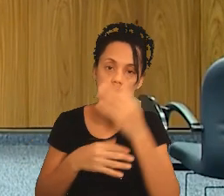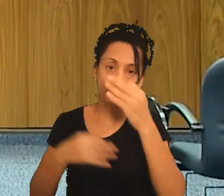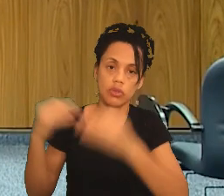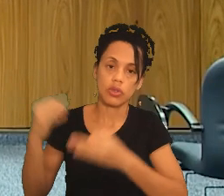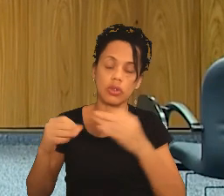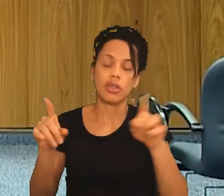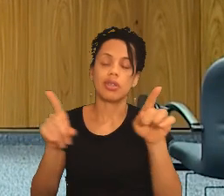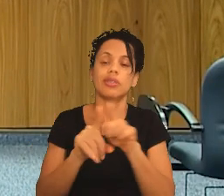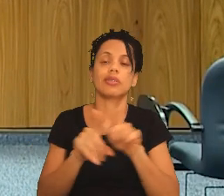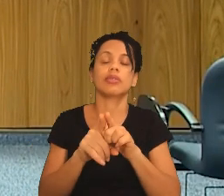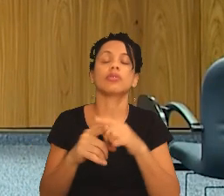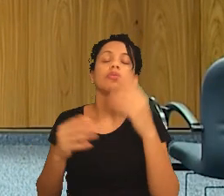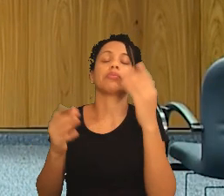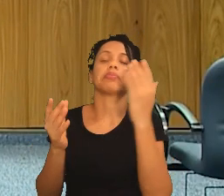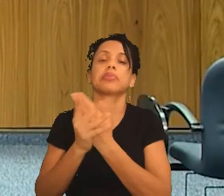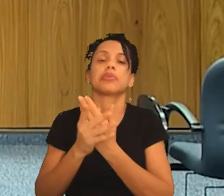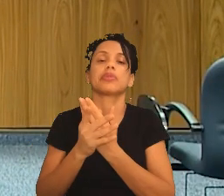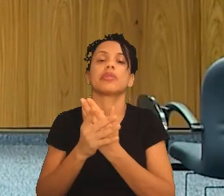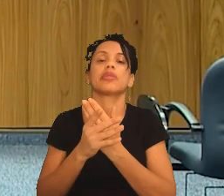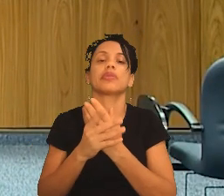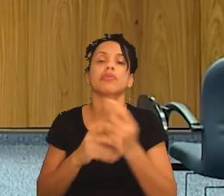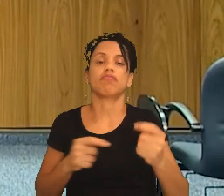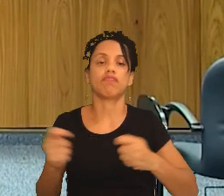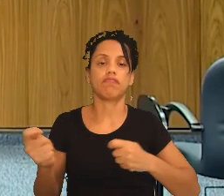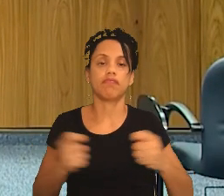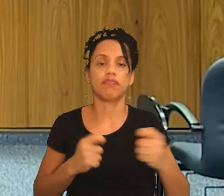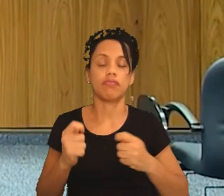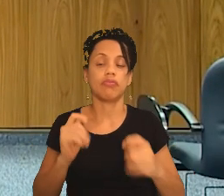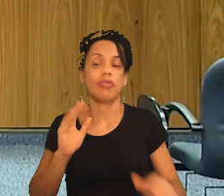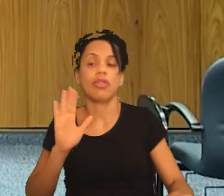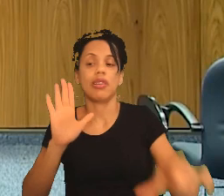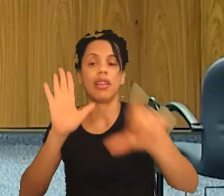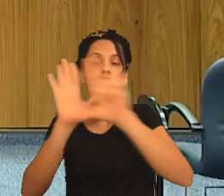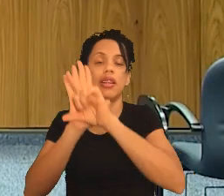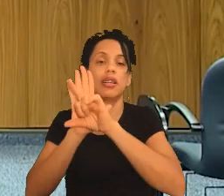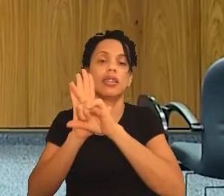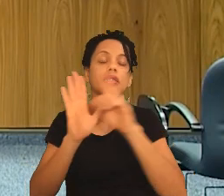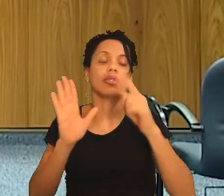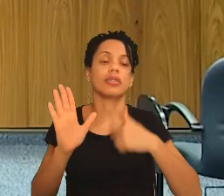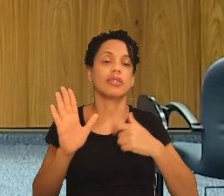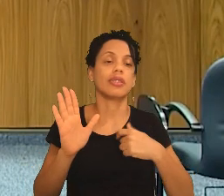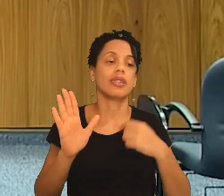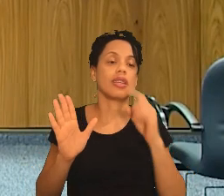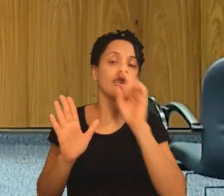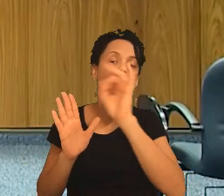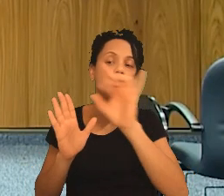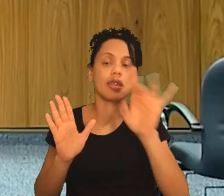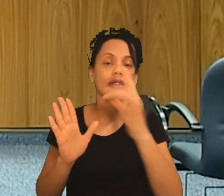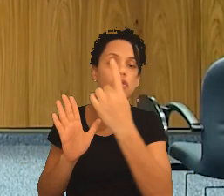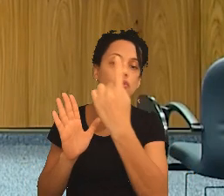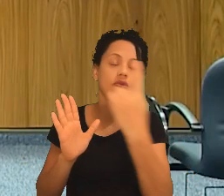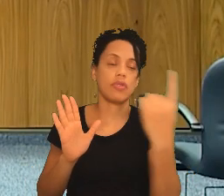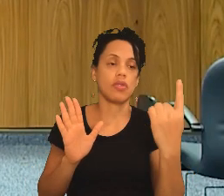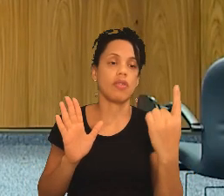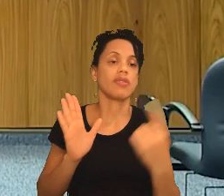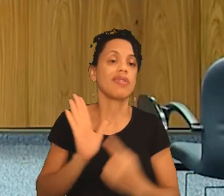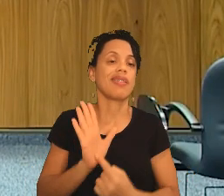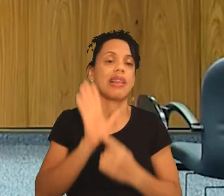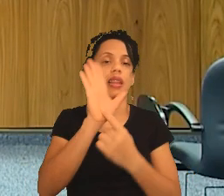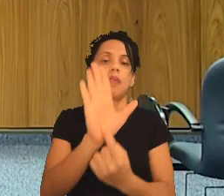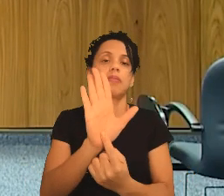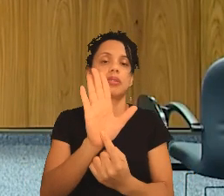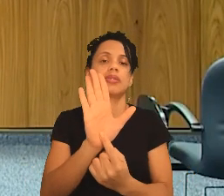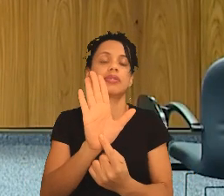são tratadas ali, e também, inclusive, a questão da anistia, que a gente discute no processo judicial e também em processo